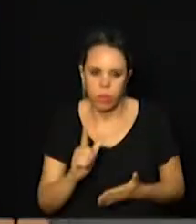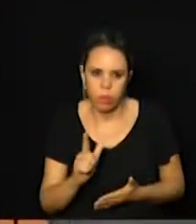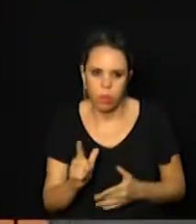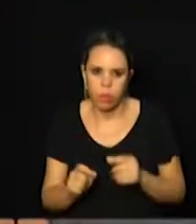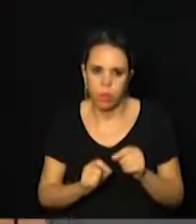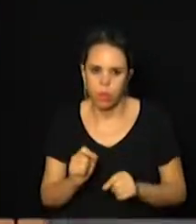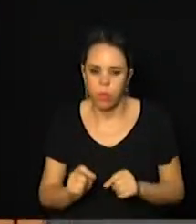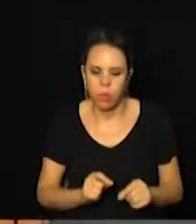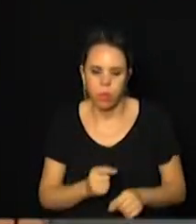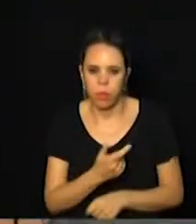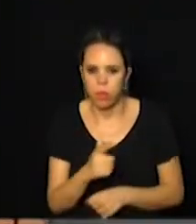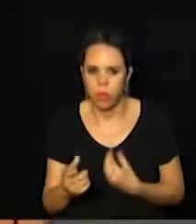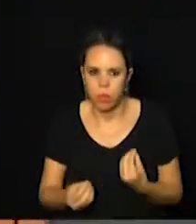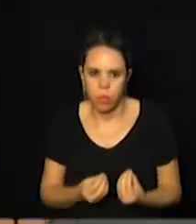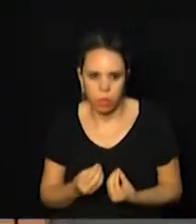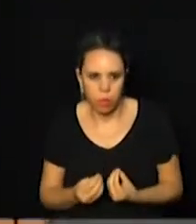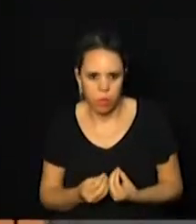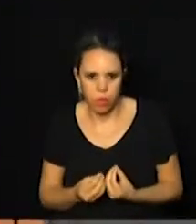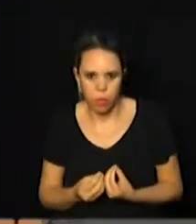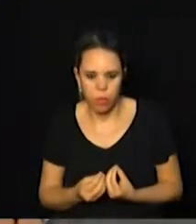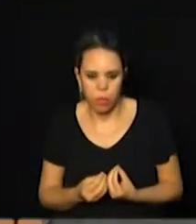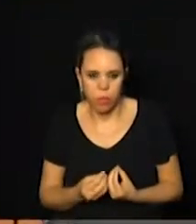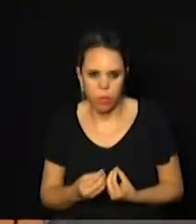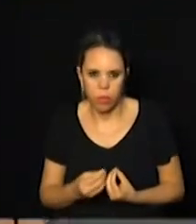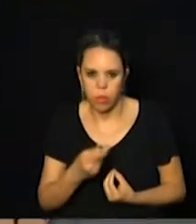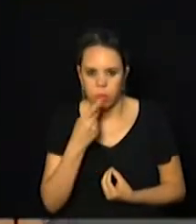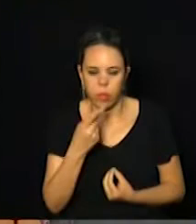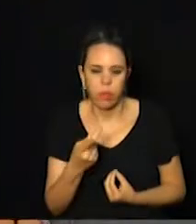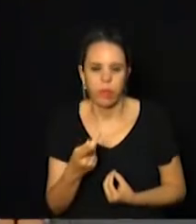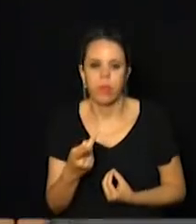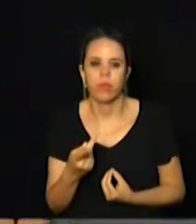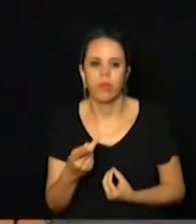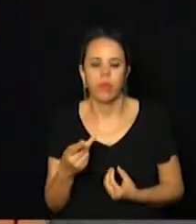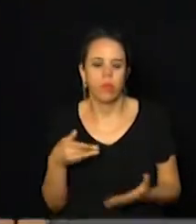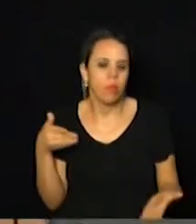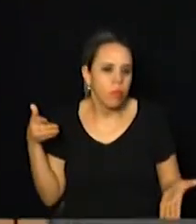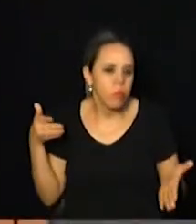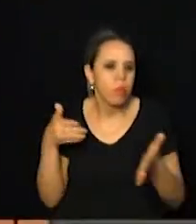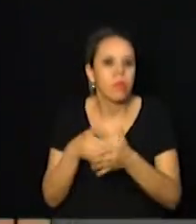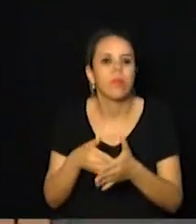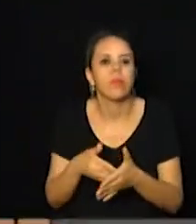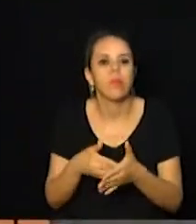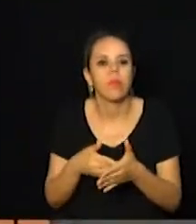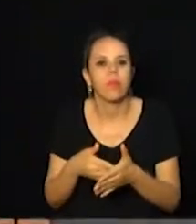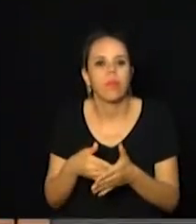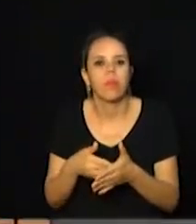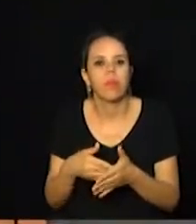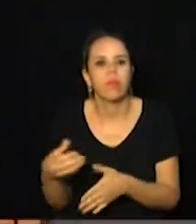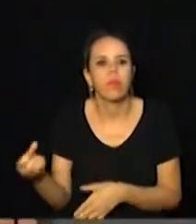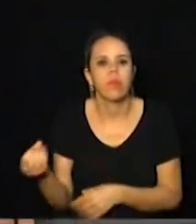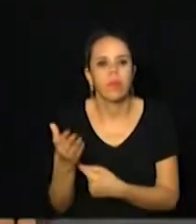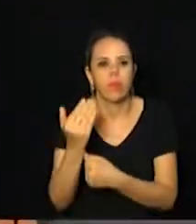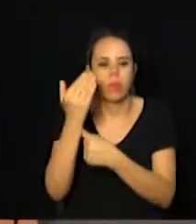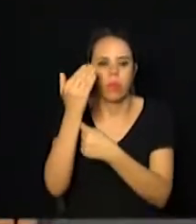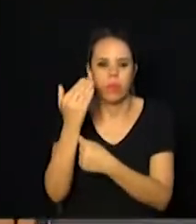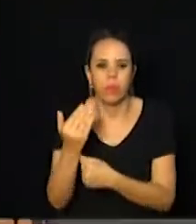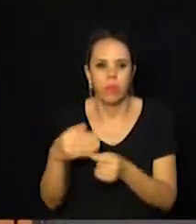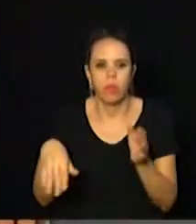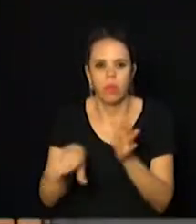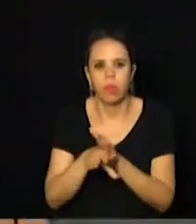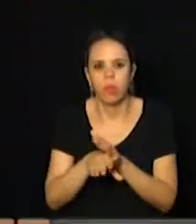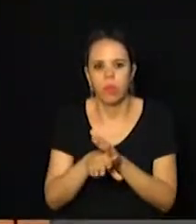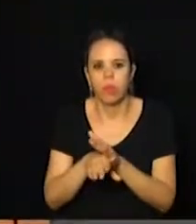que não tem como nós dizemos a nós vamos impedir que as novas tecnologias